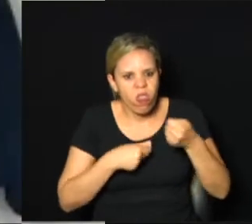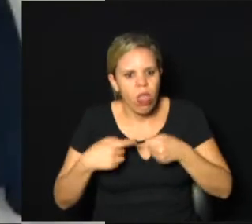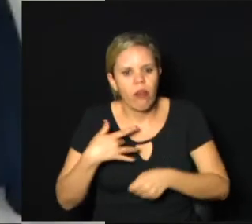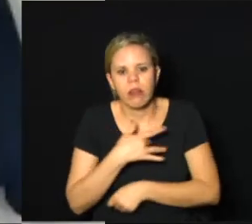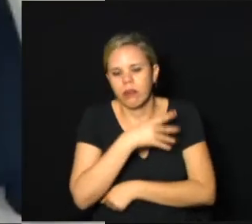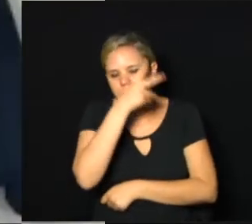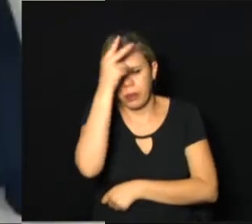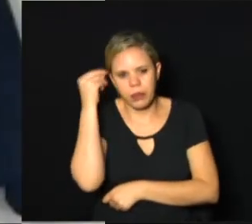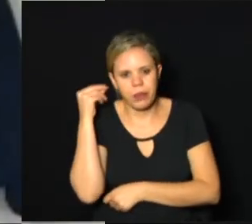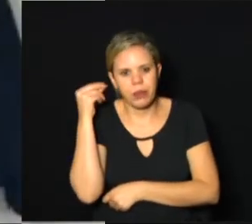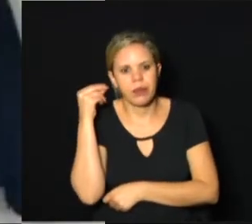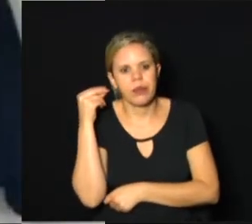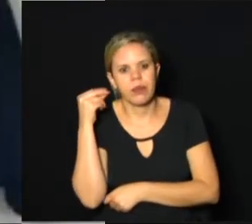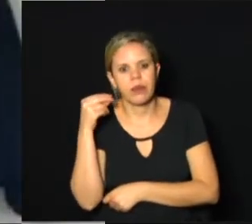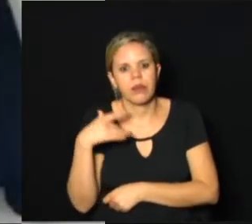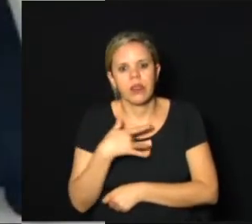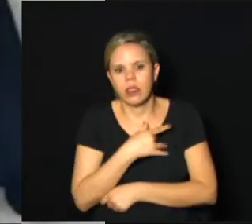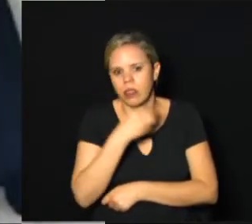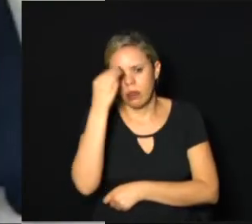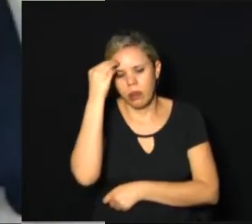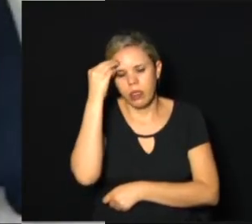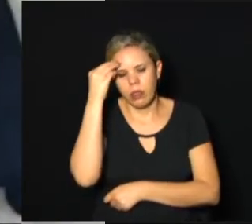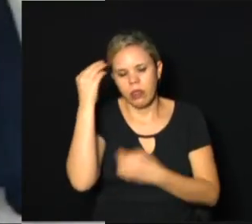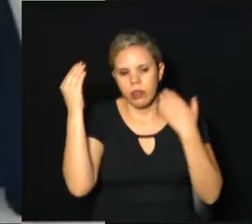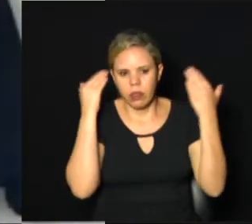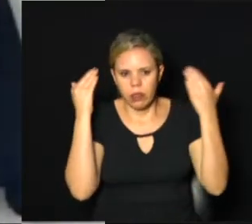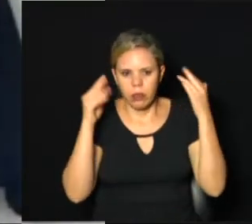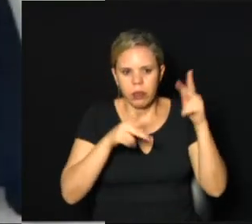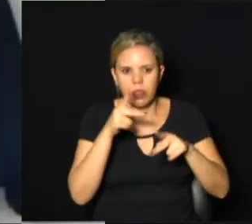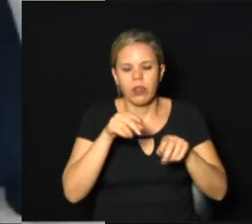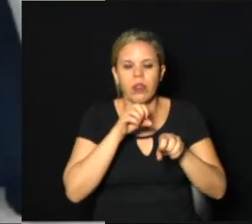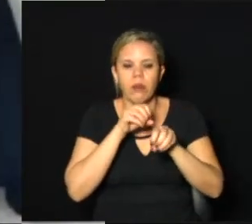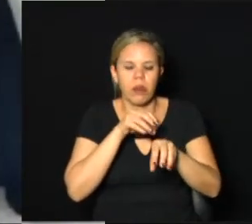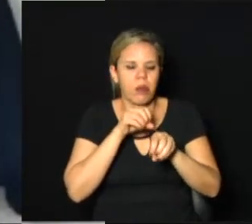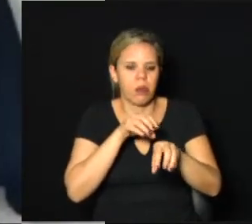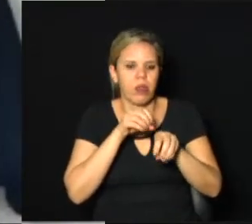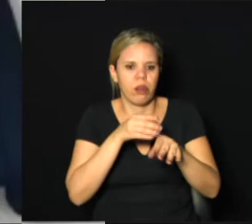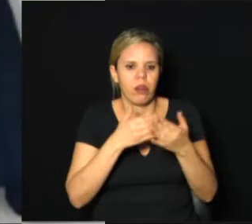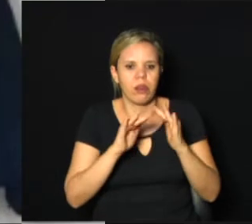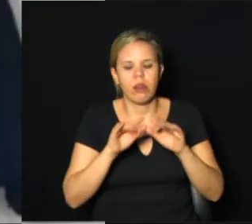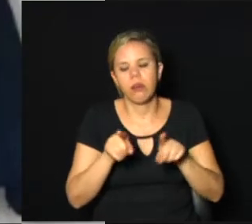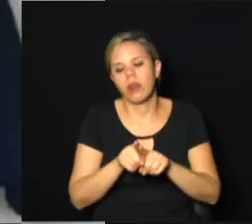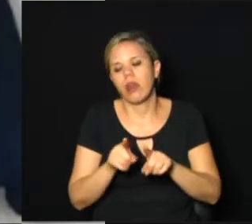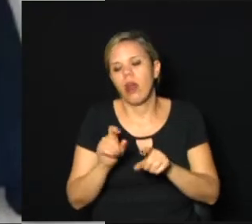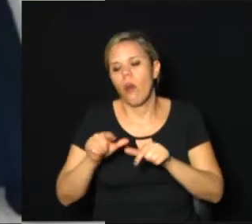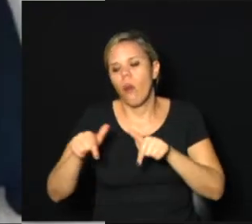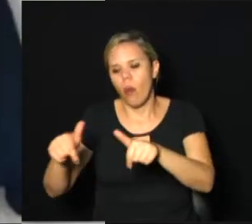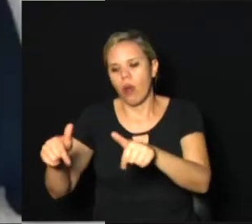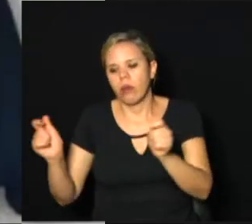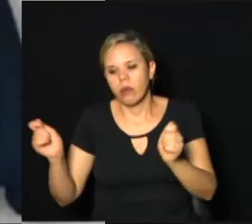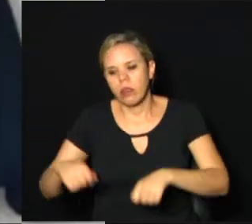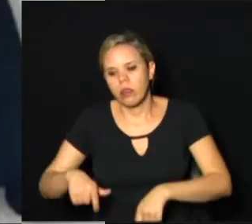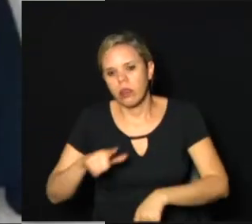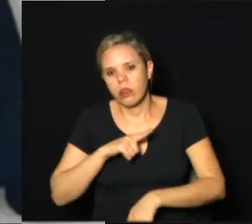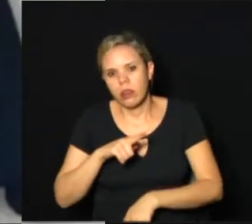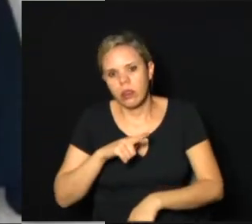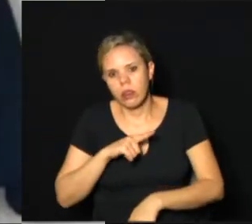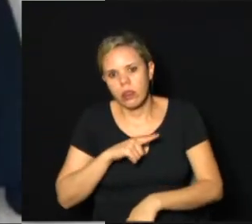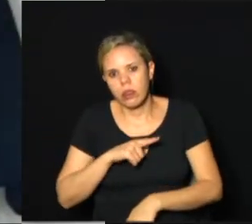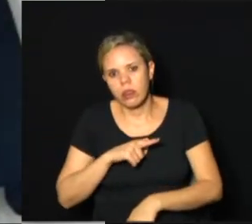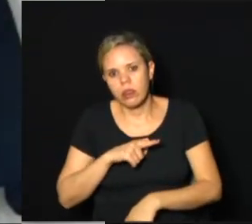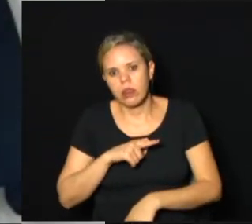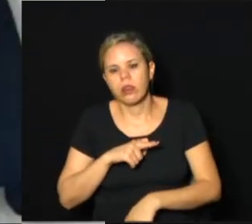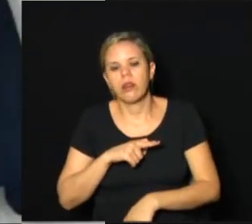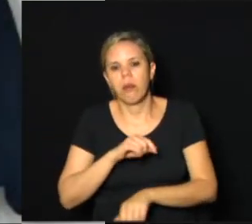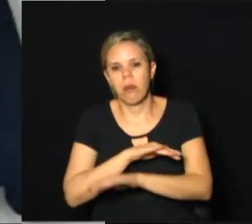saúde pública, melhor para a saúde mental das pessoas, melhor para a educação. E uma das ações que tem capacidade e potencial para